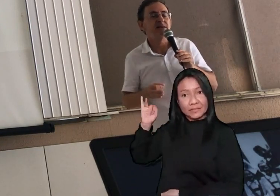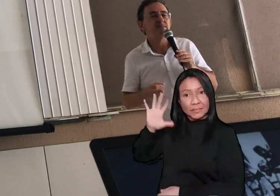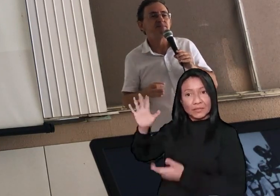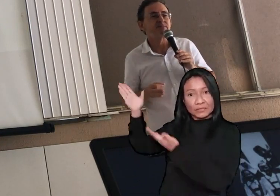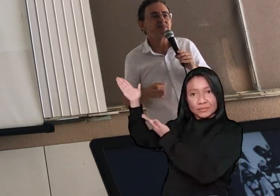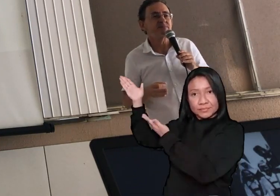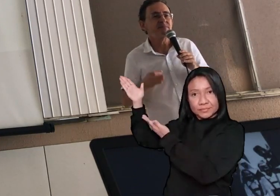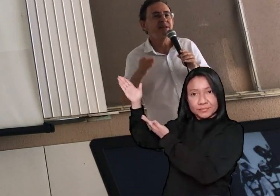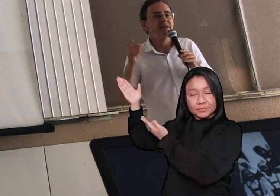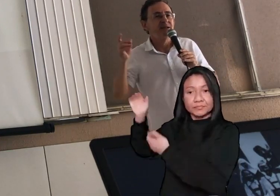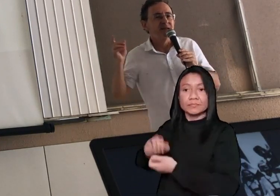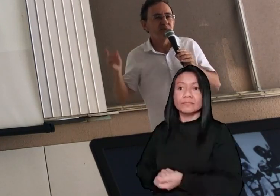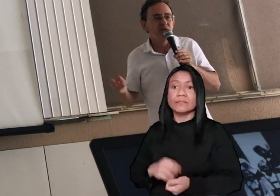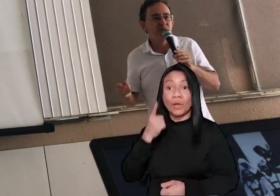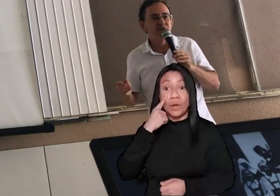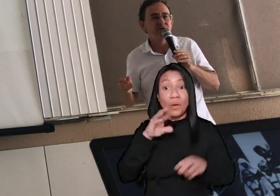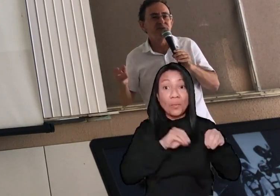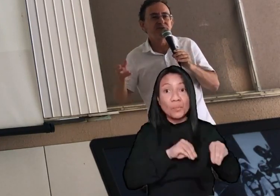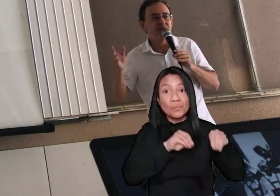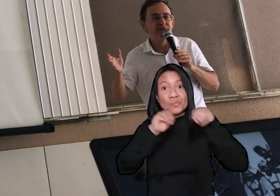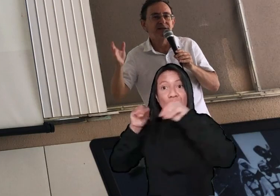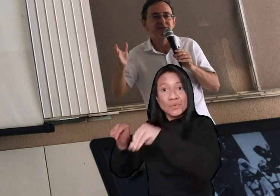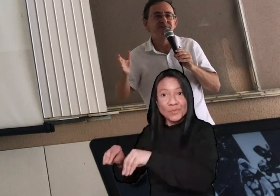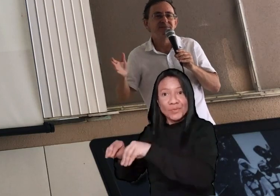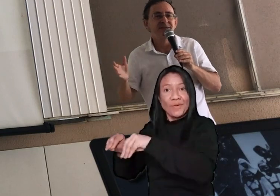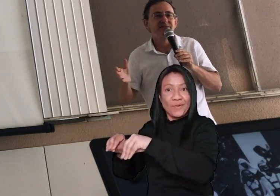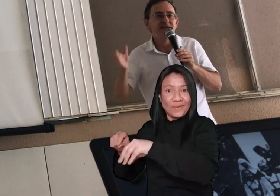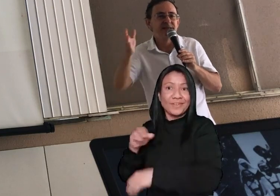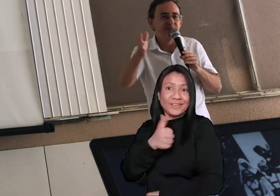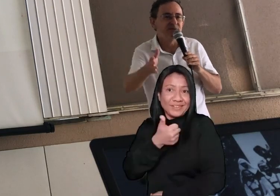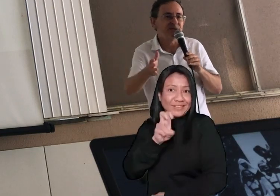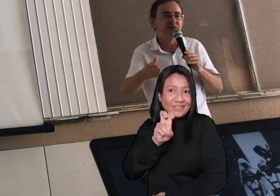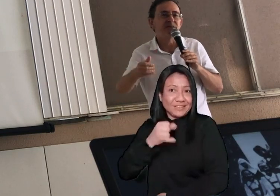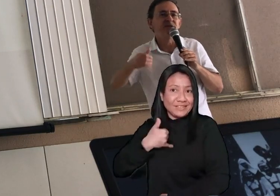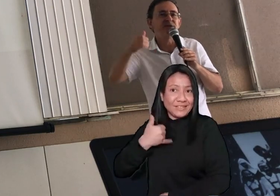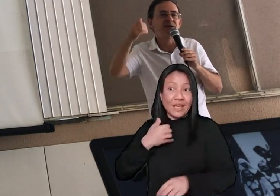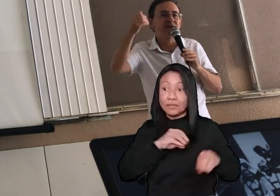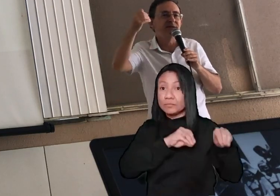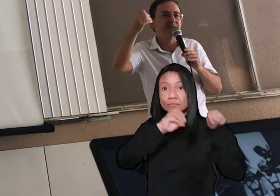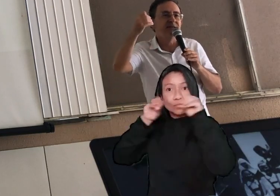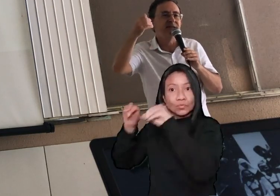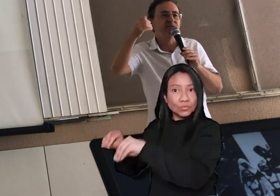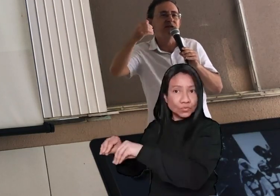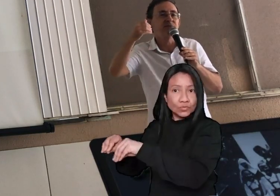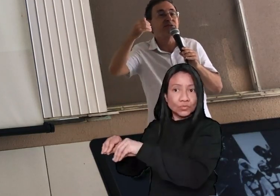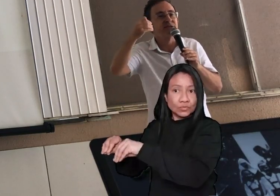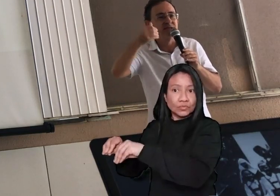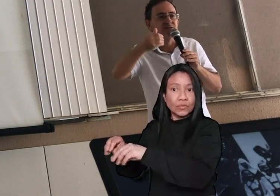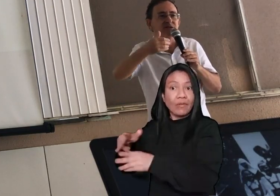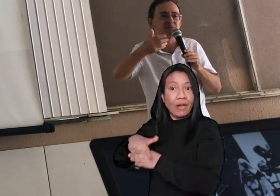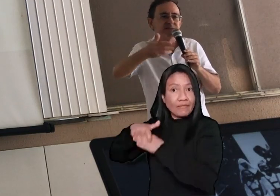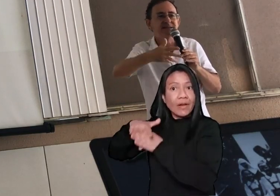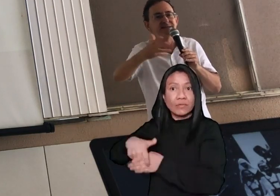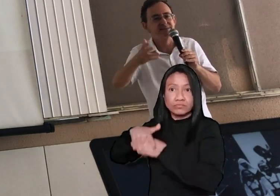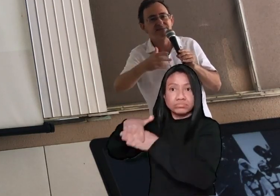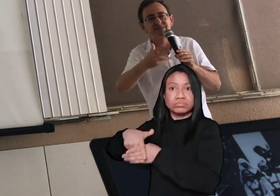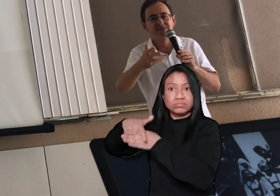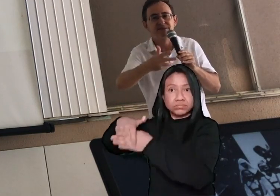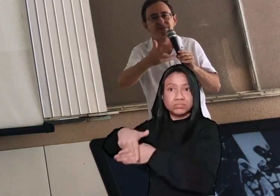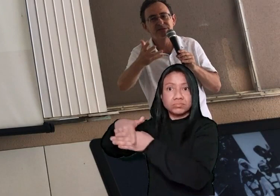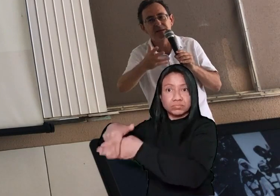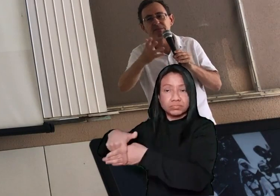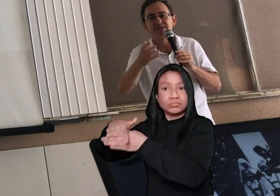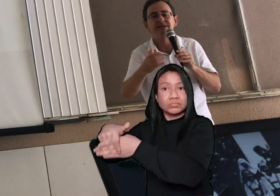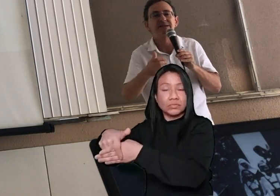anos, tá? No lombo do cavalo, vi até Beltrão, de Beltrão e de ônibus era